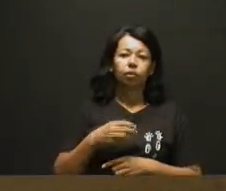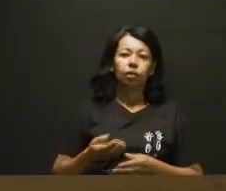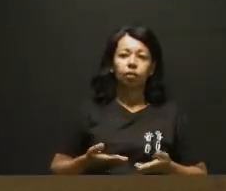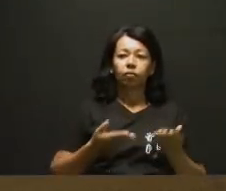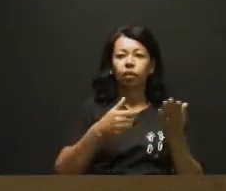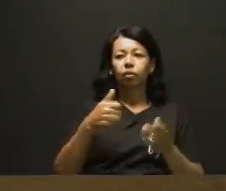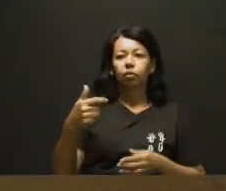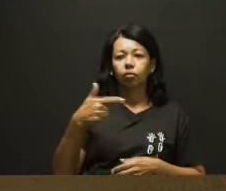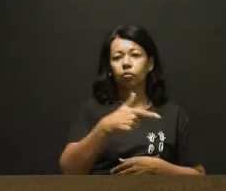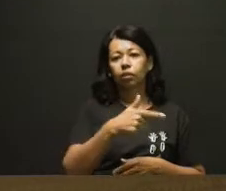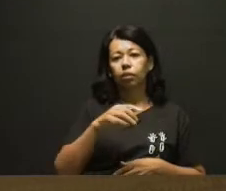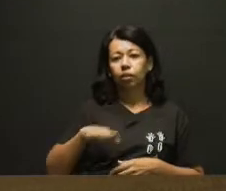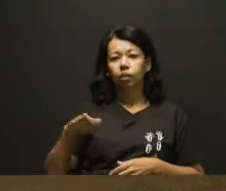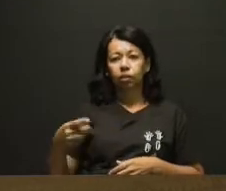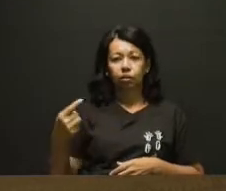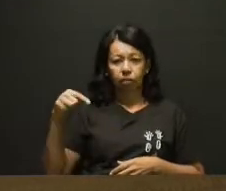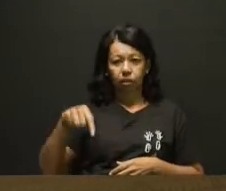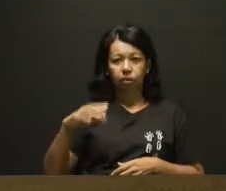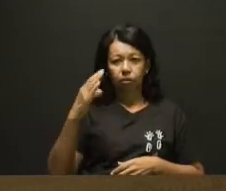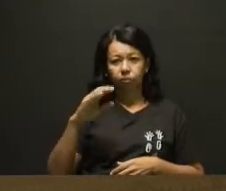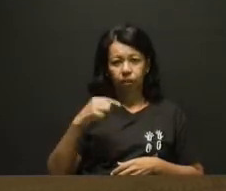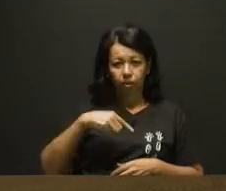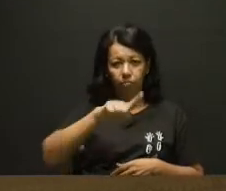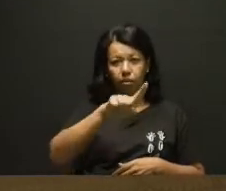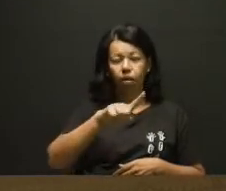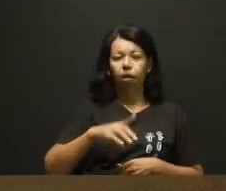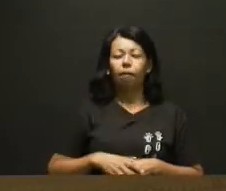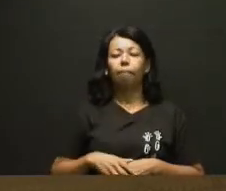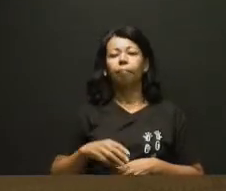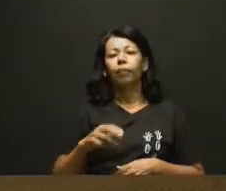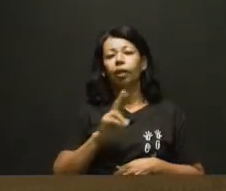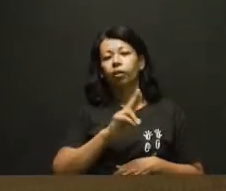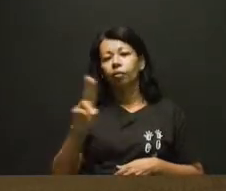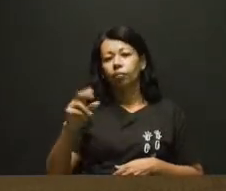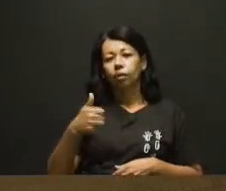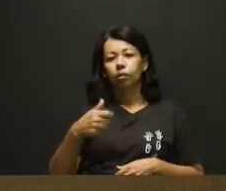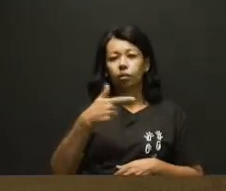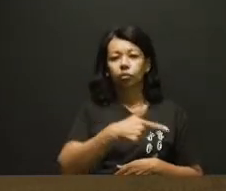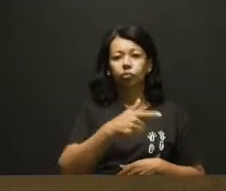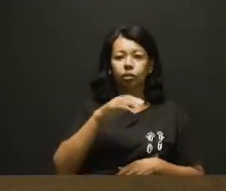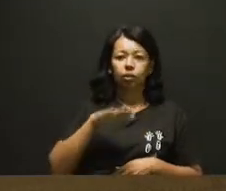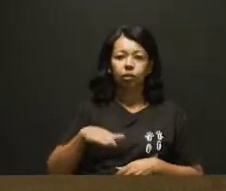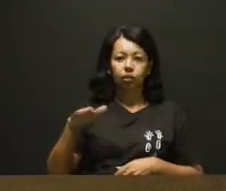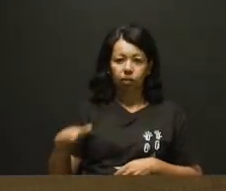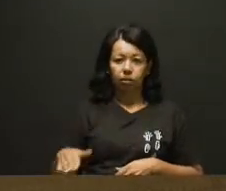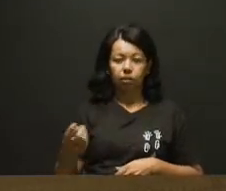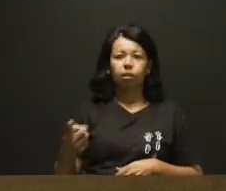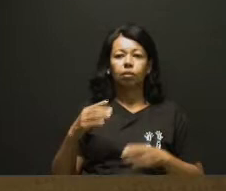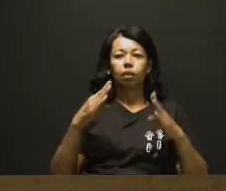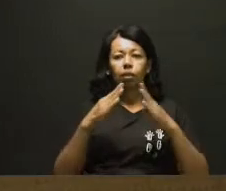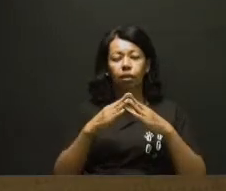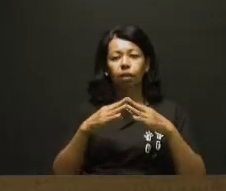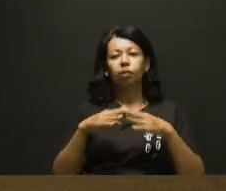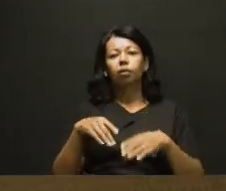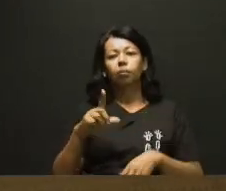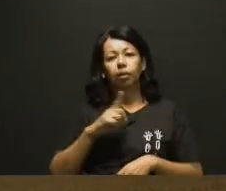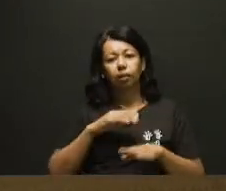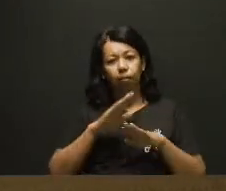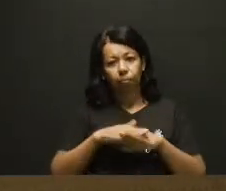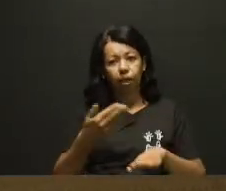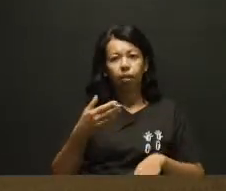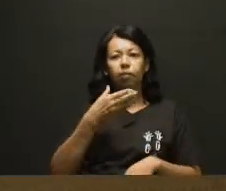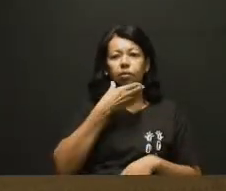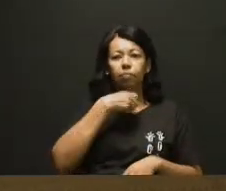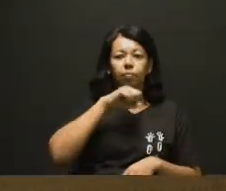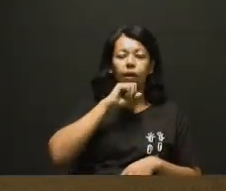daquele cubatão lá então é em nome dos dessas duas crianças estão agradecendo nessa casa que era a mais votada com paz com os vereadores